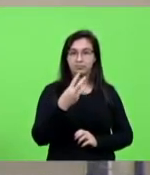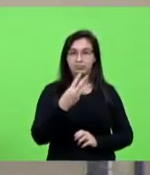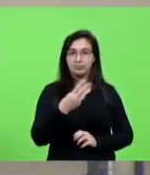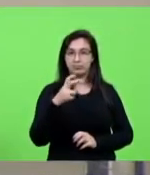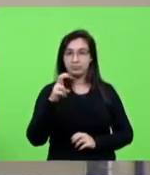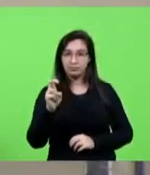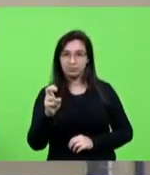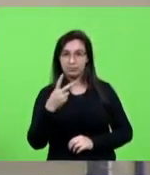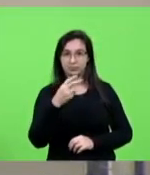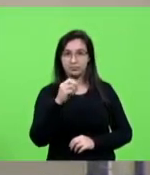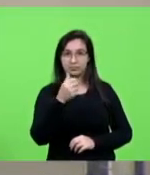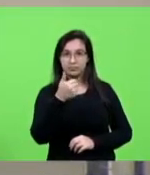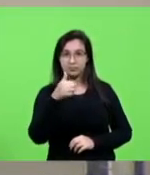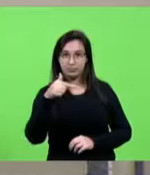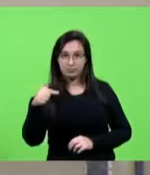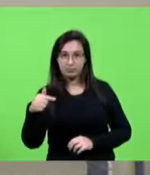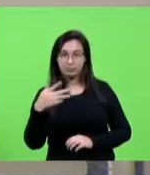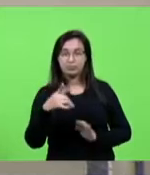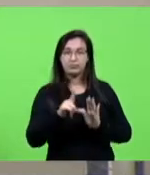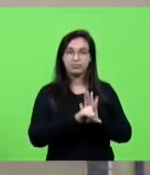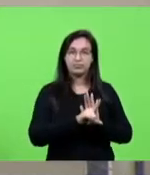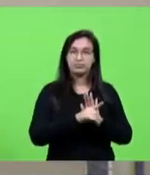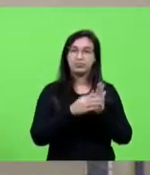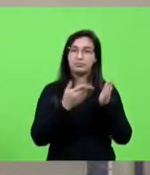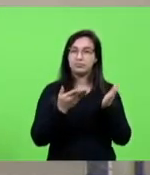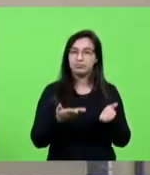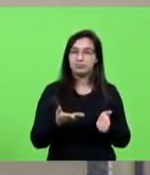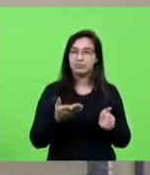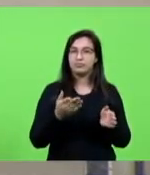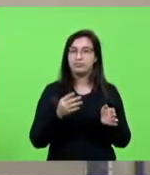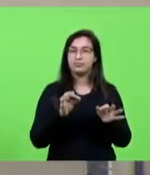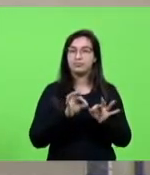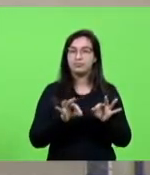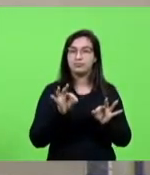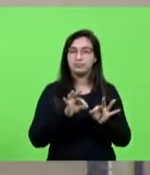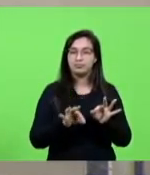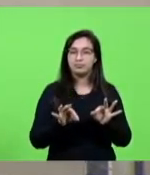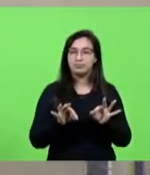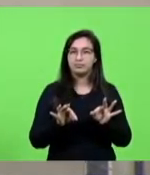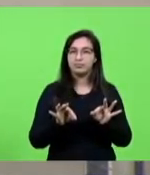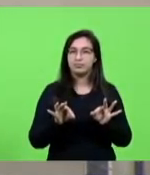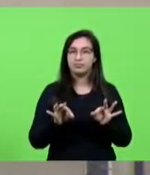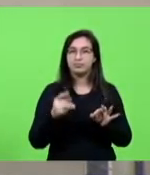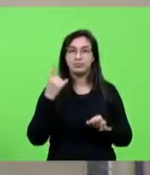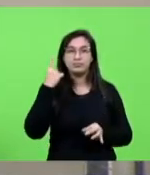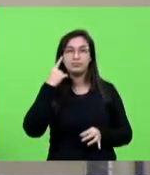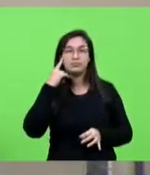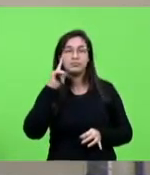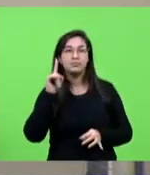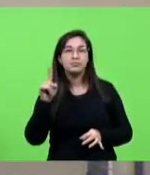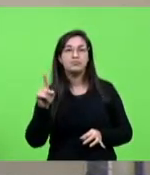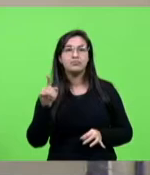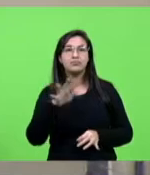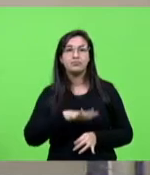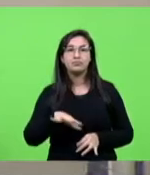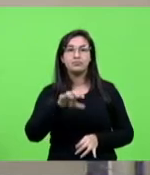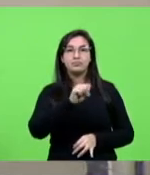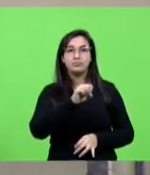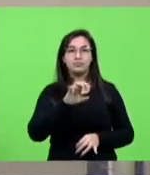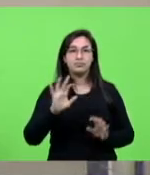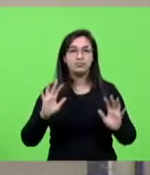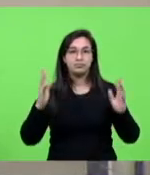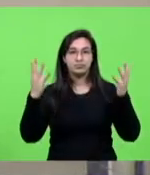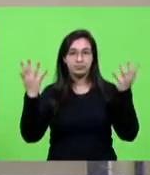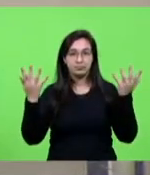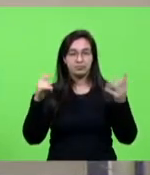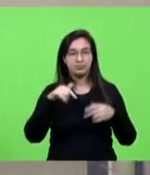17.335/2017, que consolida as leis que dispõem sobre a instituição de datas e festividades alusivas no âmbito do Estado de Santa Catarina